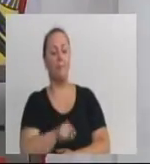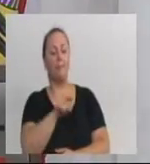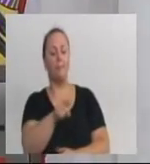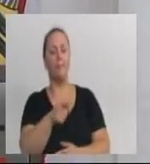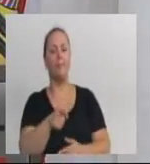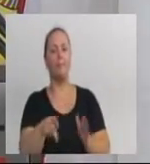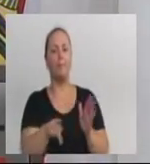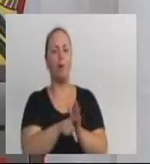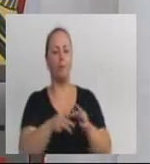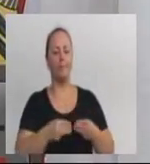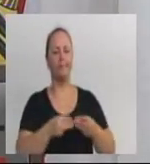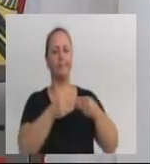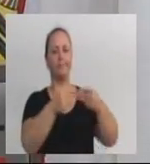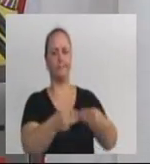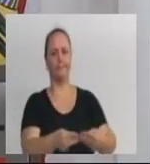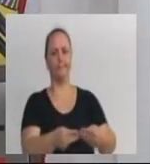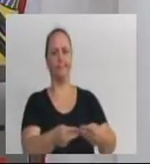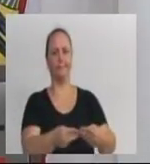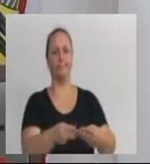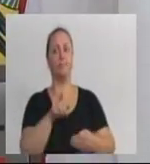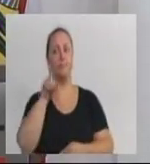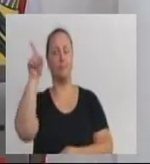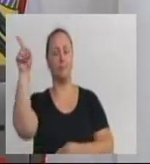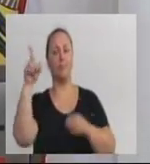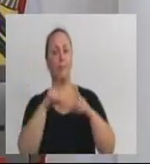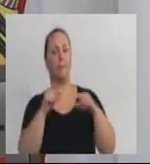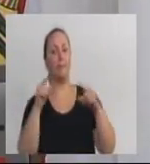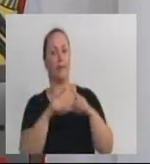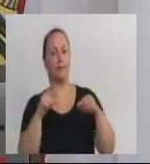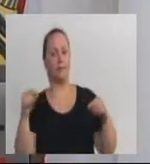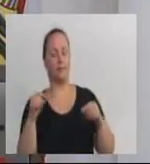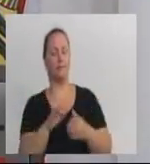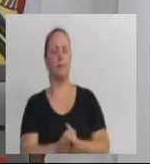Brasília, com 2 recursos para liberar.